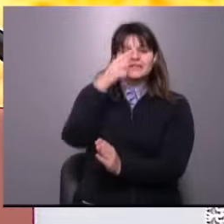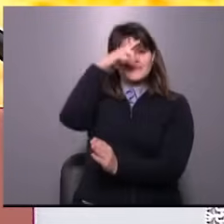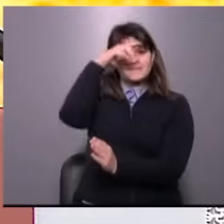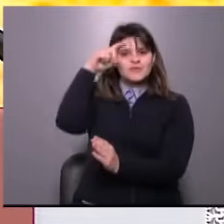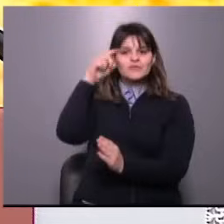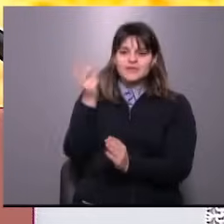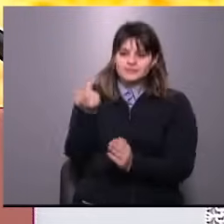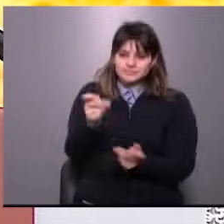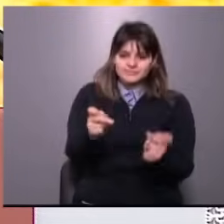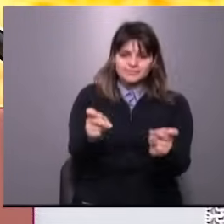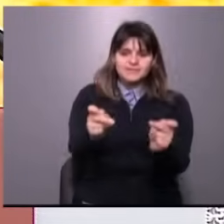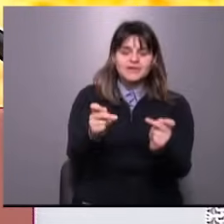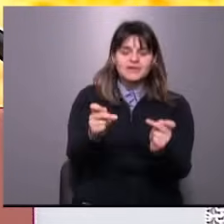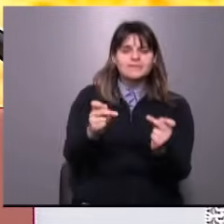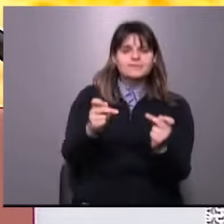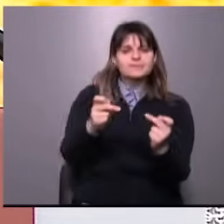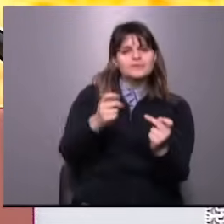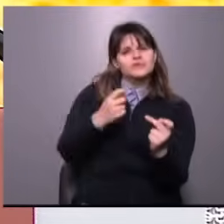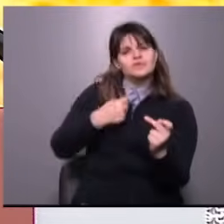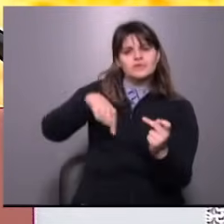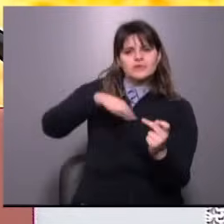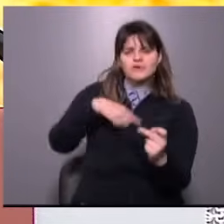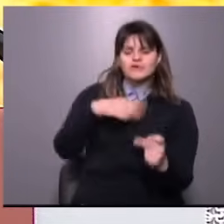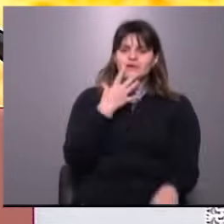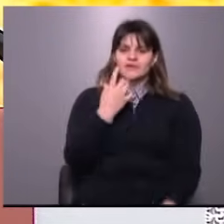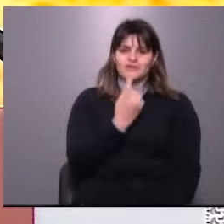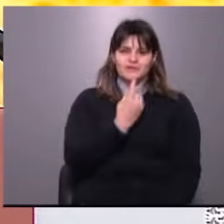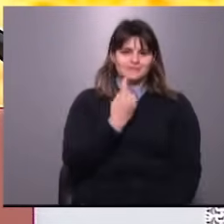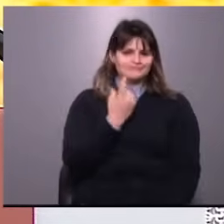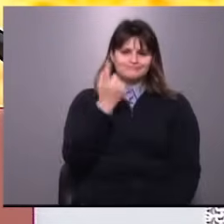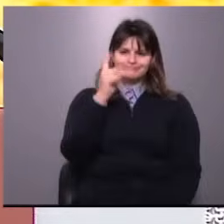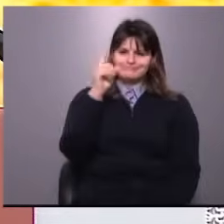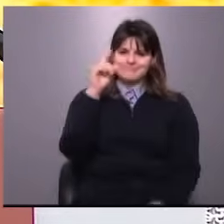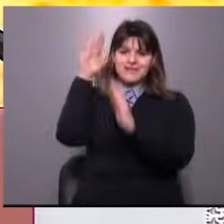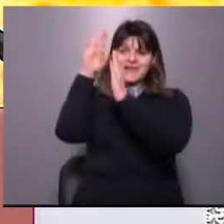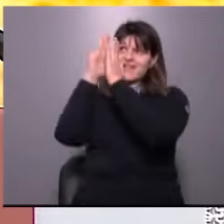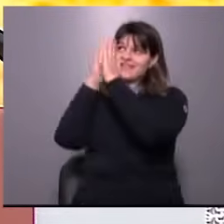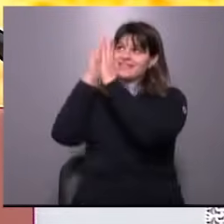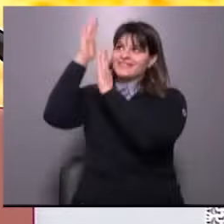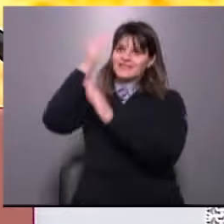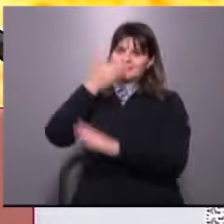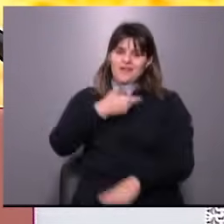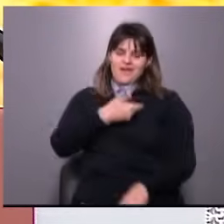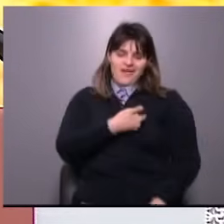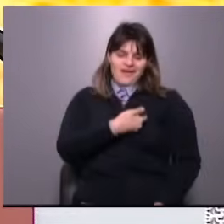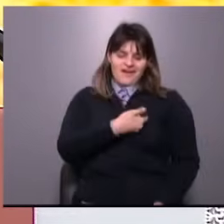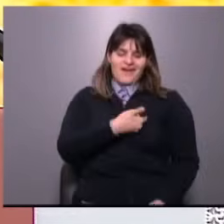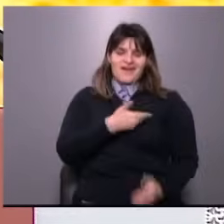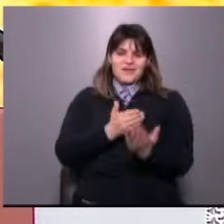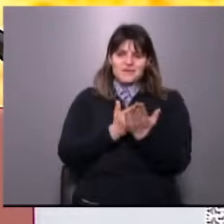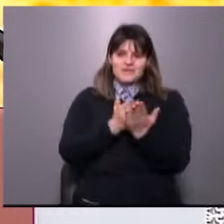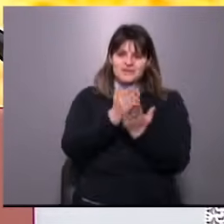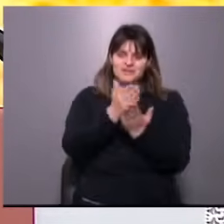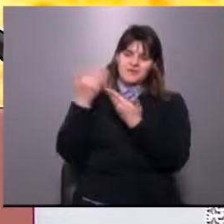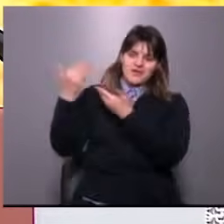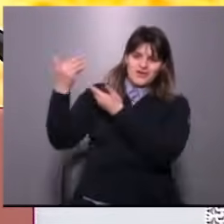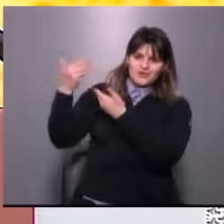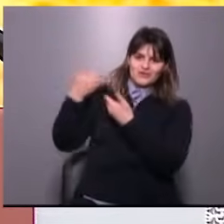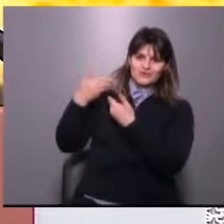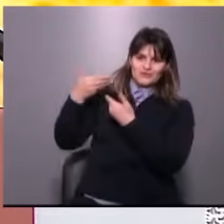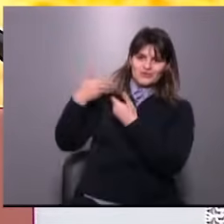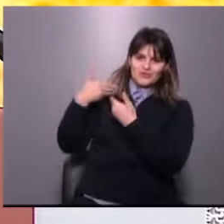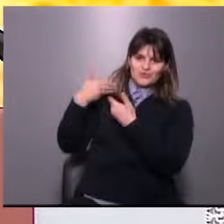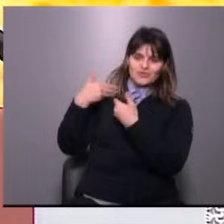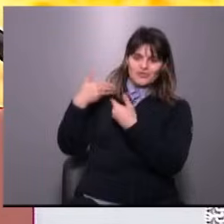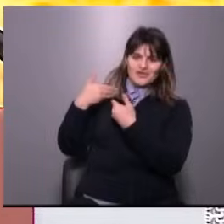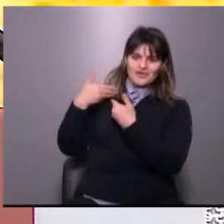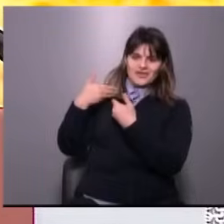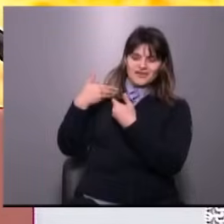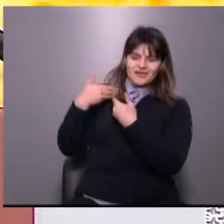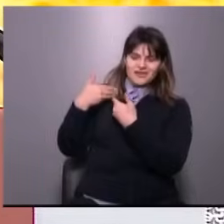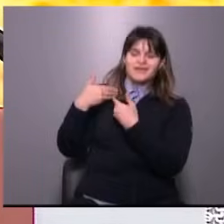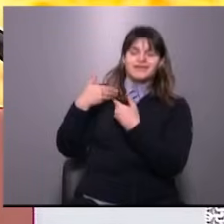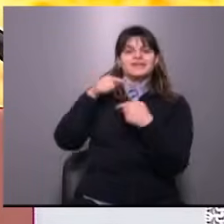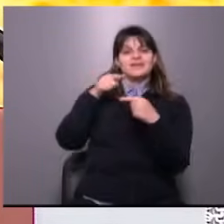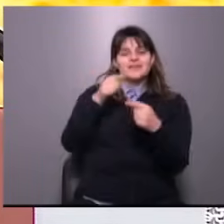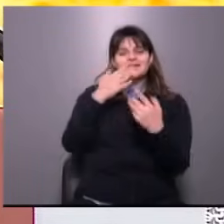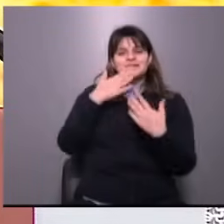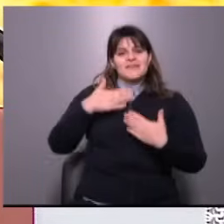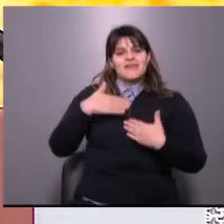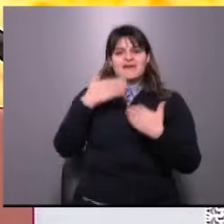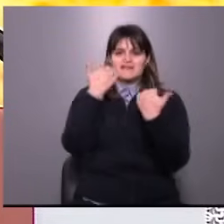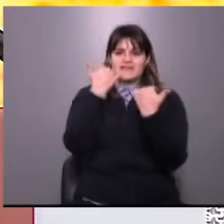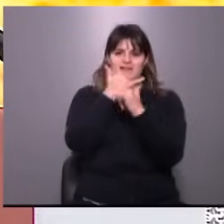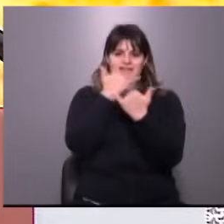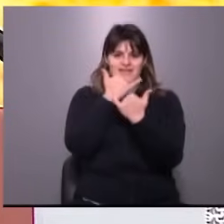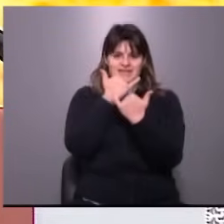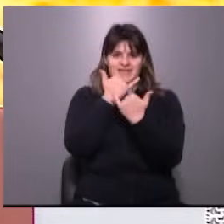no meio dessas dificuldades não estamos sós. Deus vem ao nosso encontro, vem ajudar-nos.